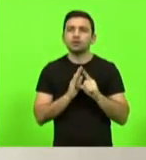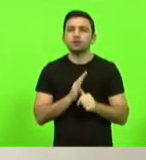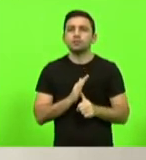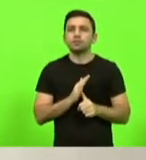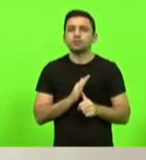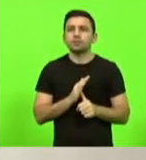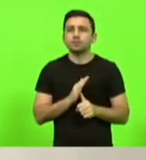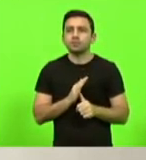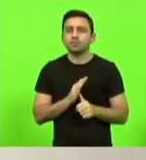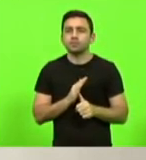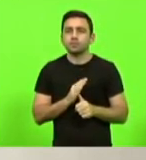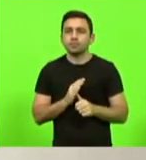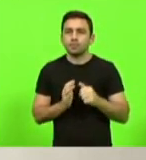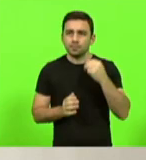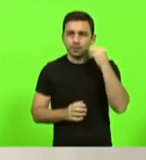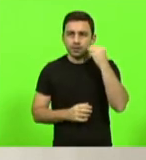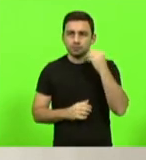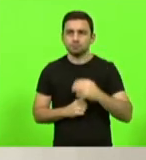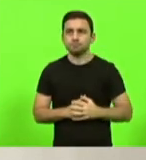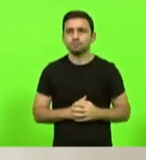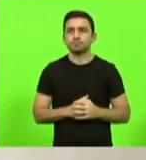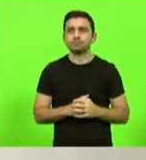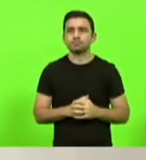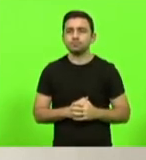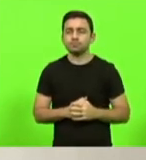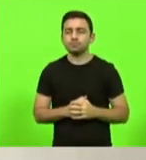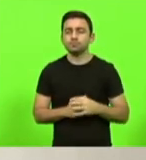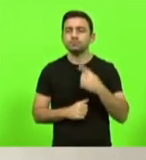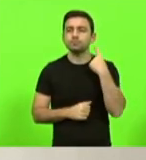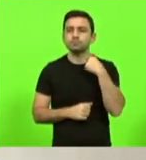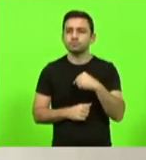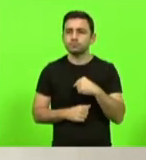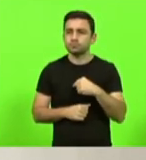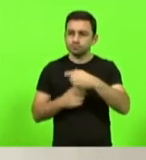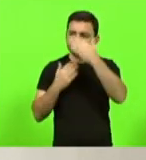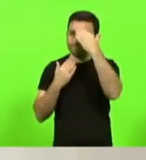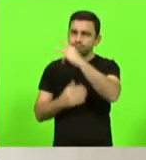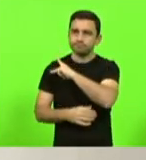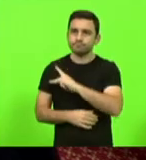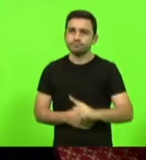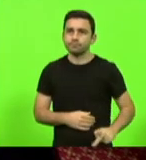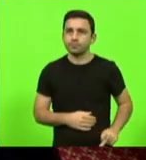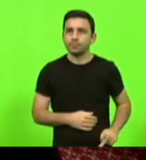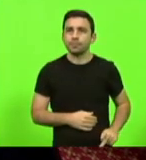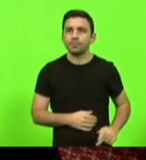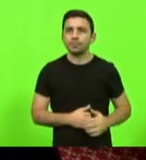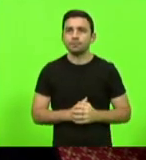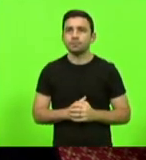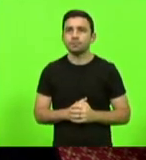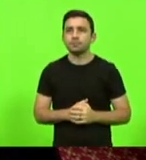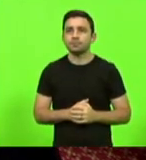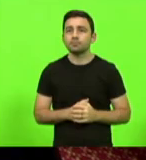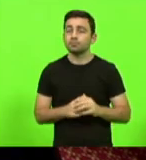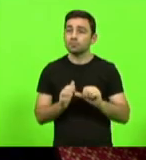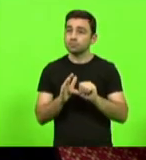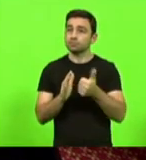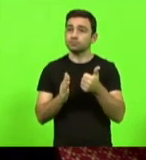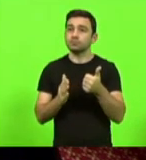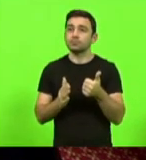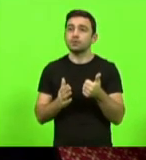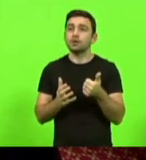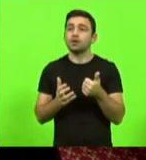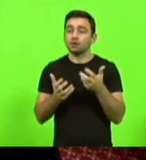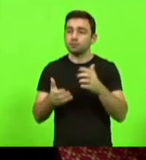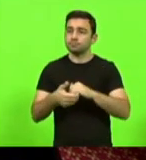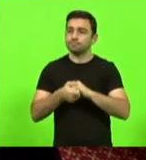a deputada Marlene. Por favor, Silvio. Obrigado, senhor presidente, Nilson Verlanda. Primeiramente, quero